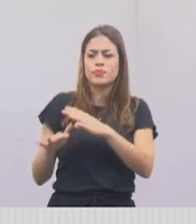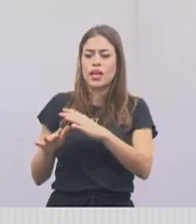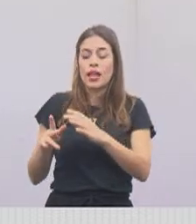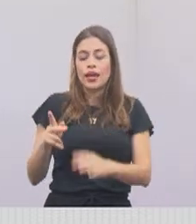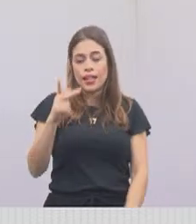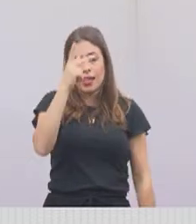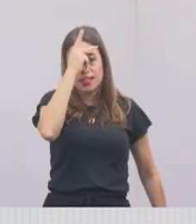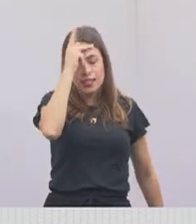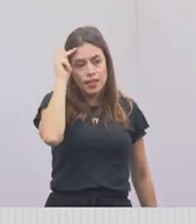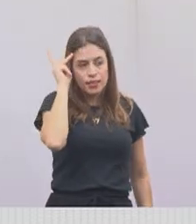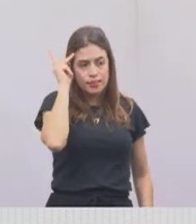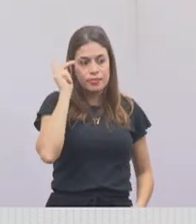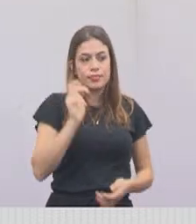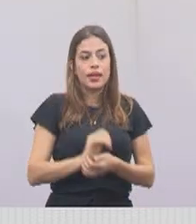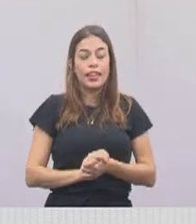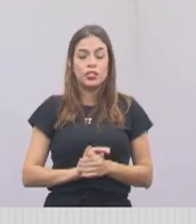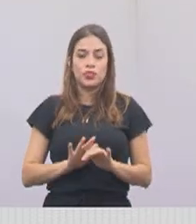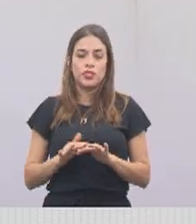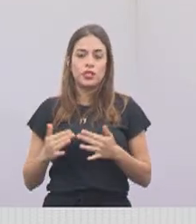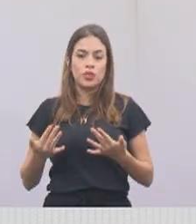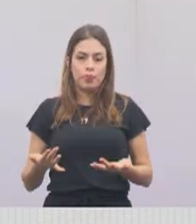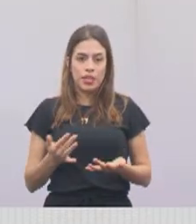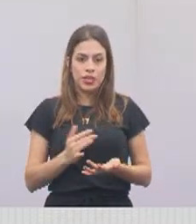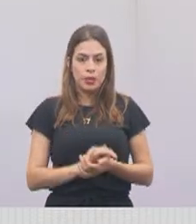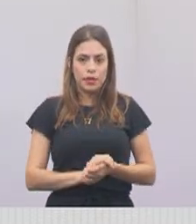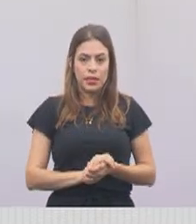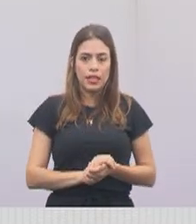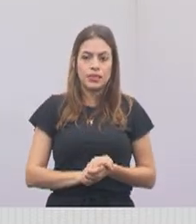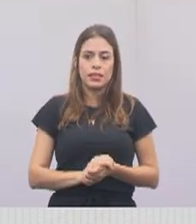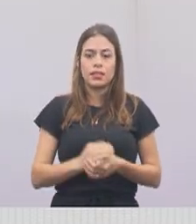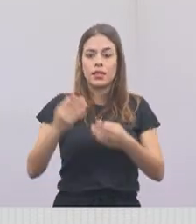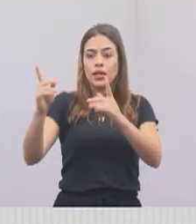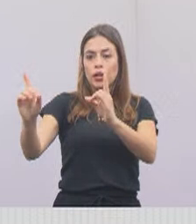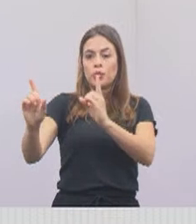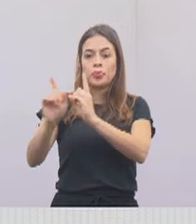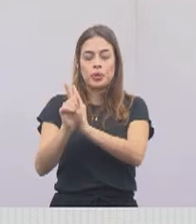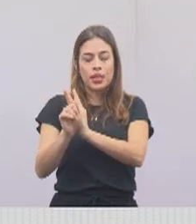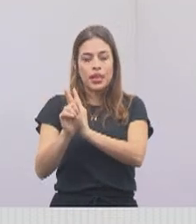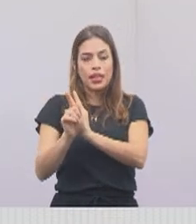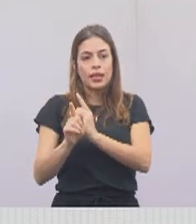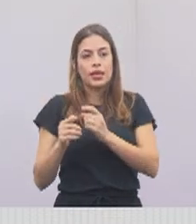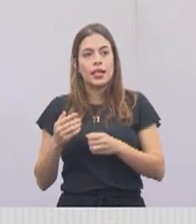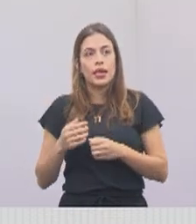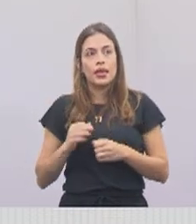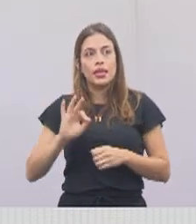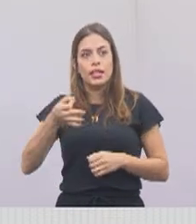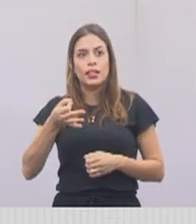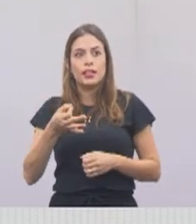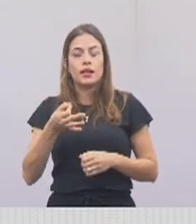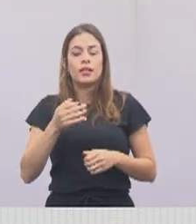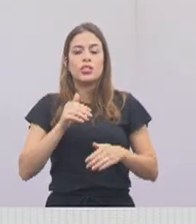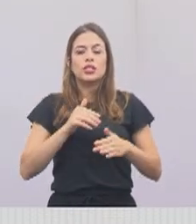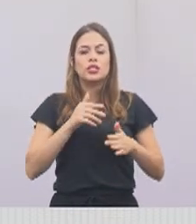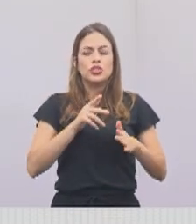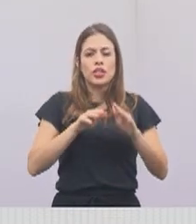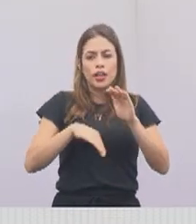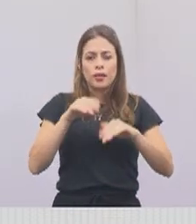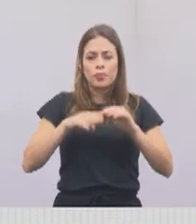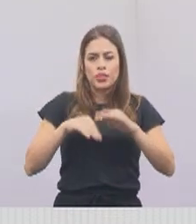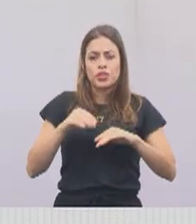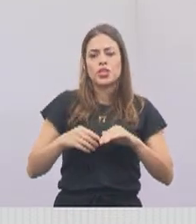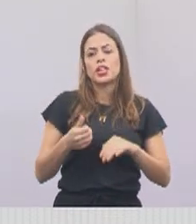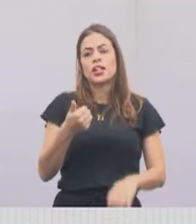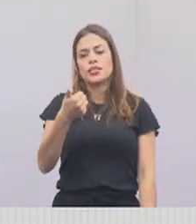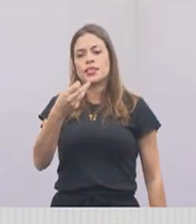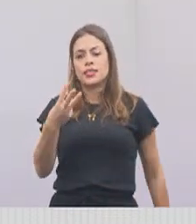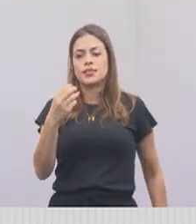pessoas porque eles não têm como atender. É uma casa que funciona há 13 anos. Há 6 anos e meio a documentação está na prefeitura